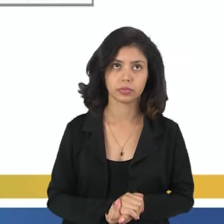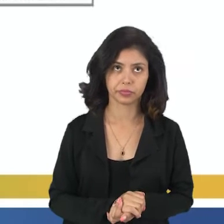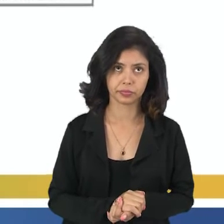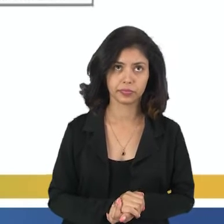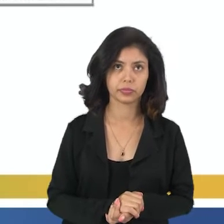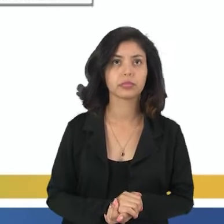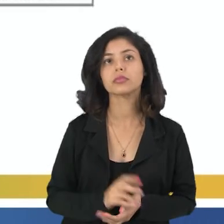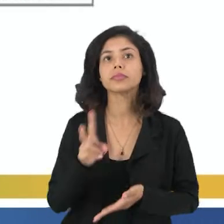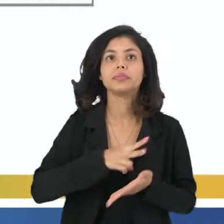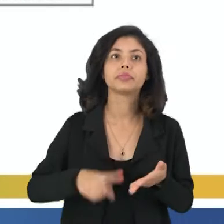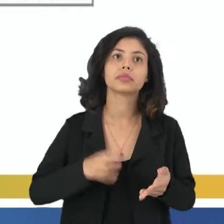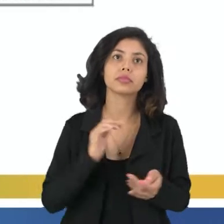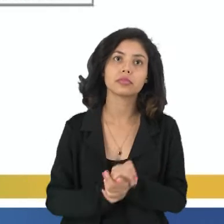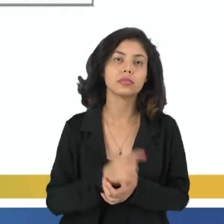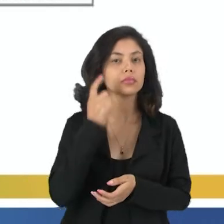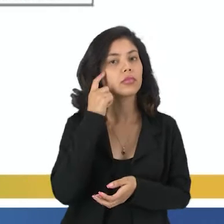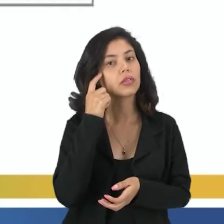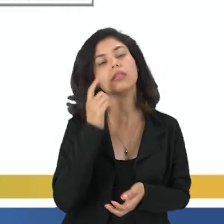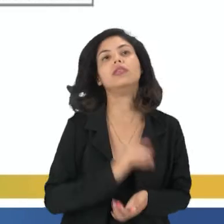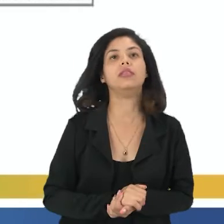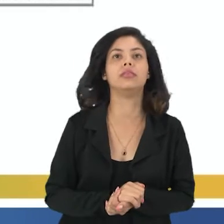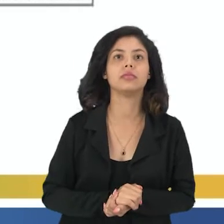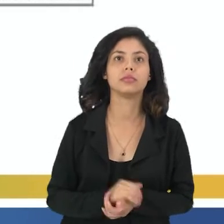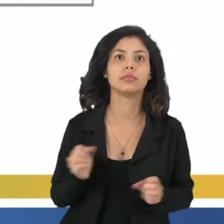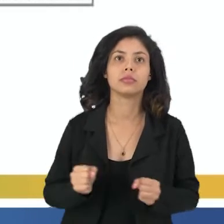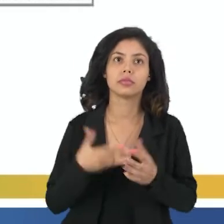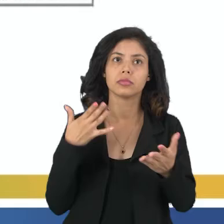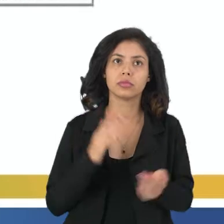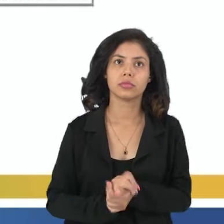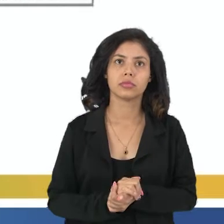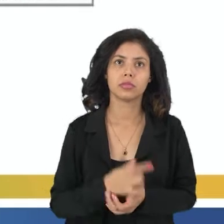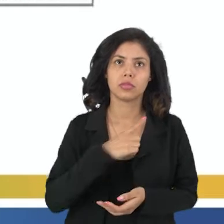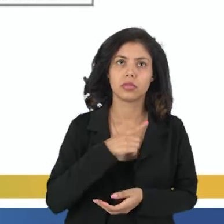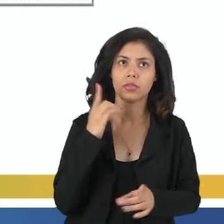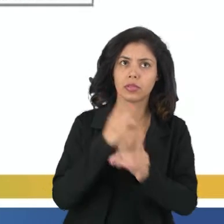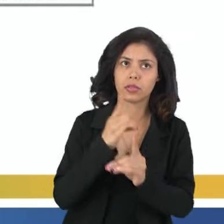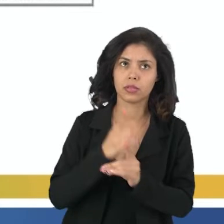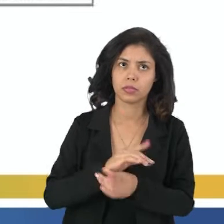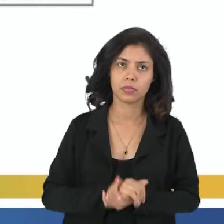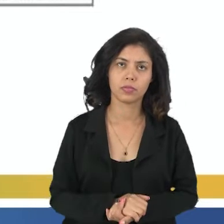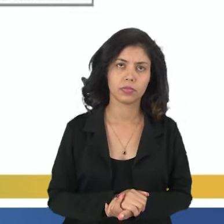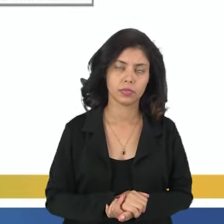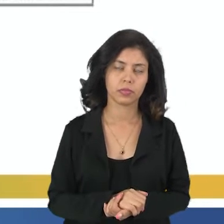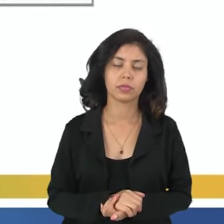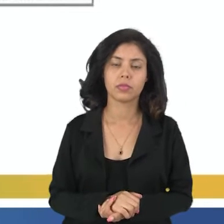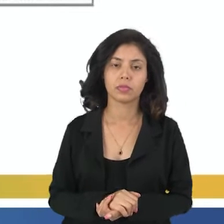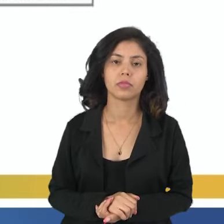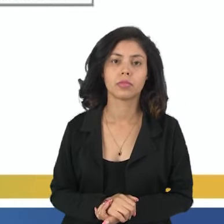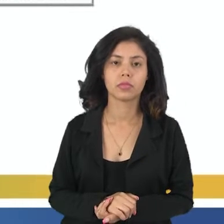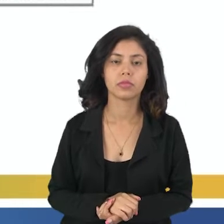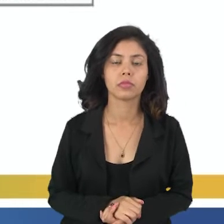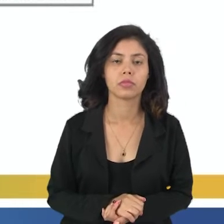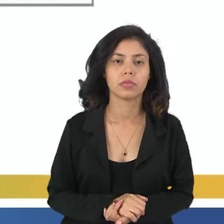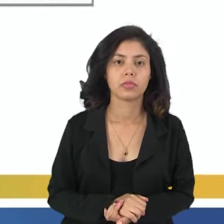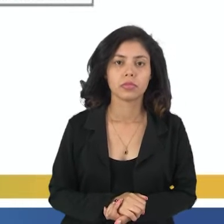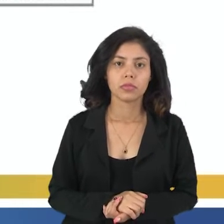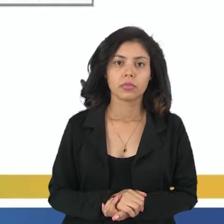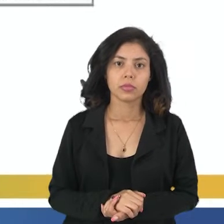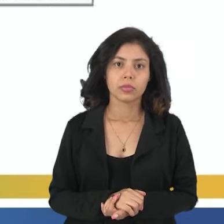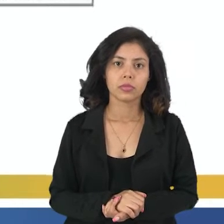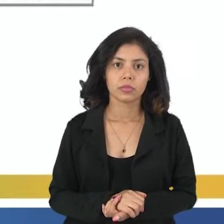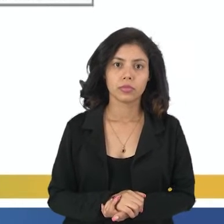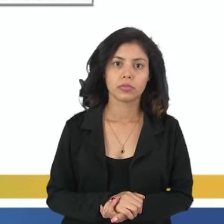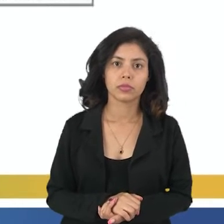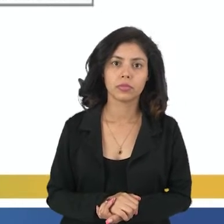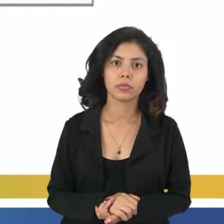esse desse Lemos titular é pensamos que é pegando normal águas atenção nesse cobrindo ou saber mais sobre tenha você comer e nosso objetivo